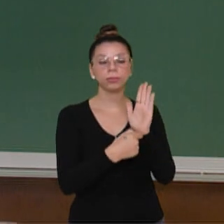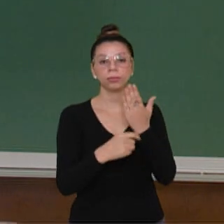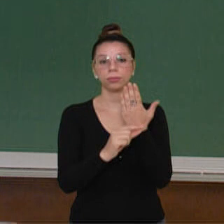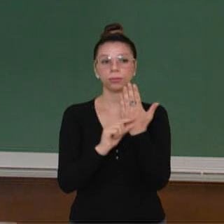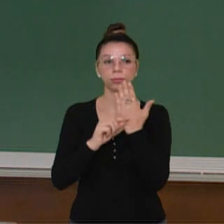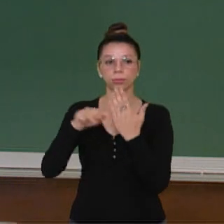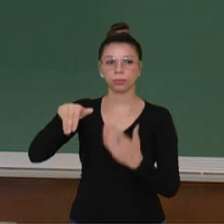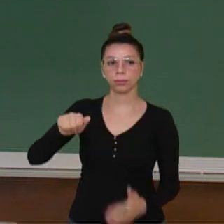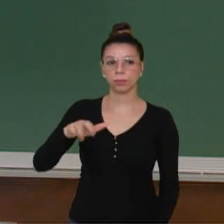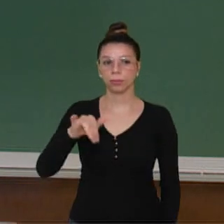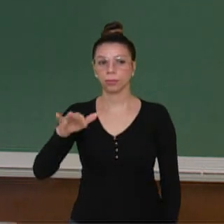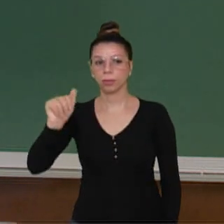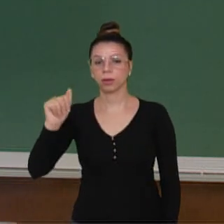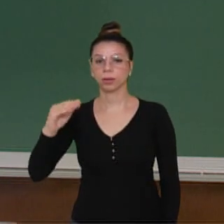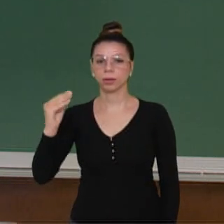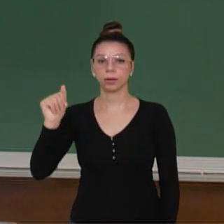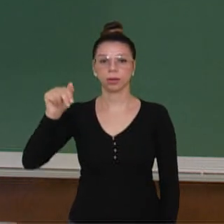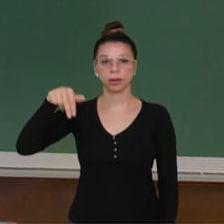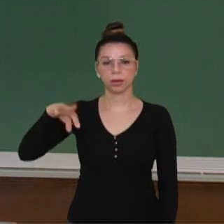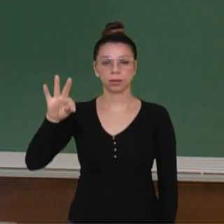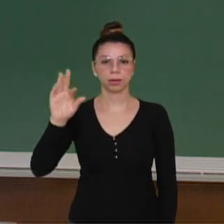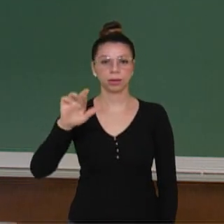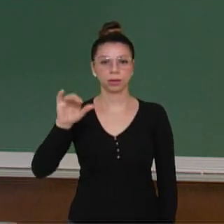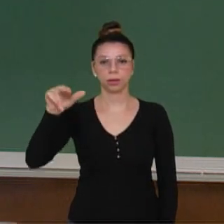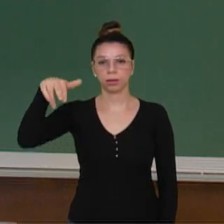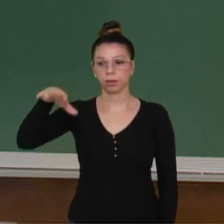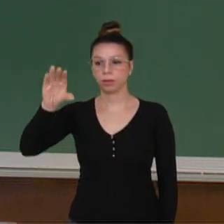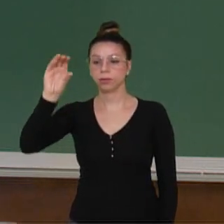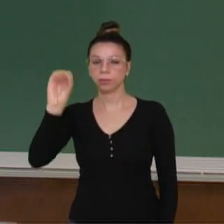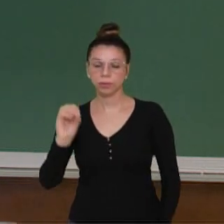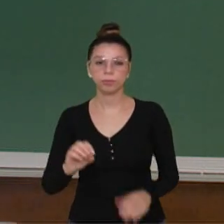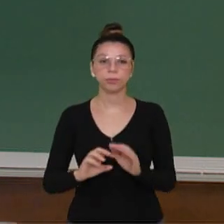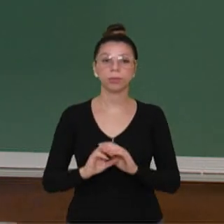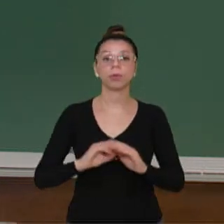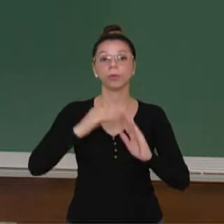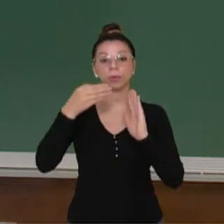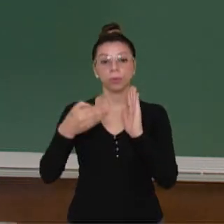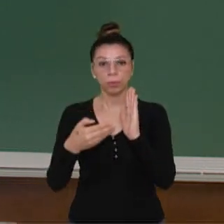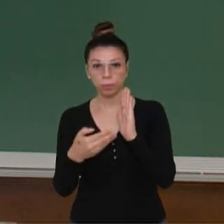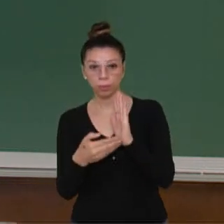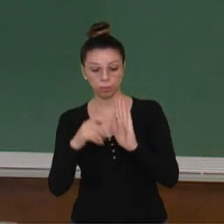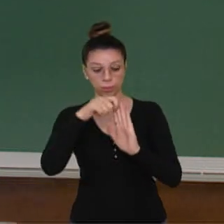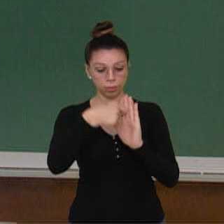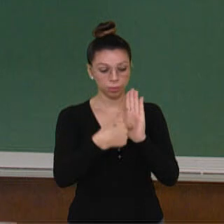Mariana Cantarino. Todo o texto, o artigo de opinião,